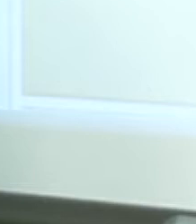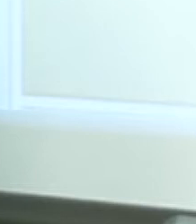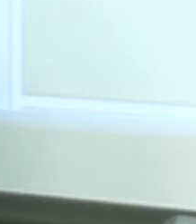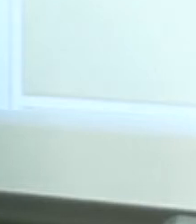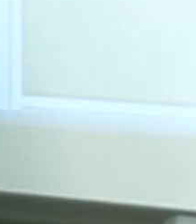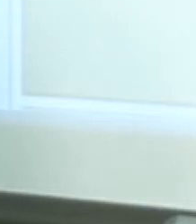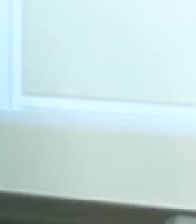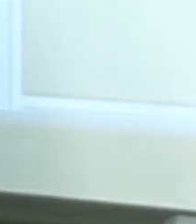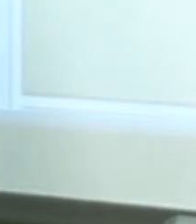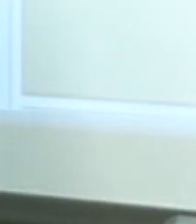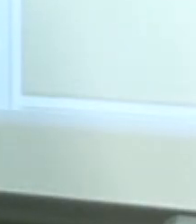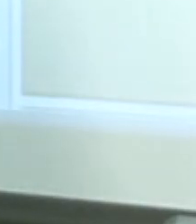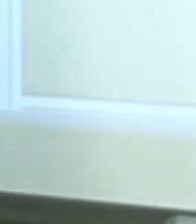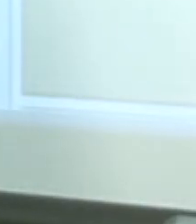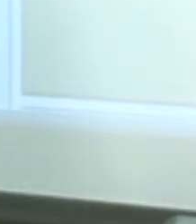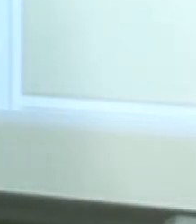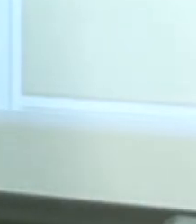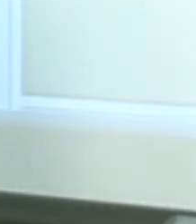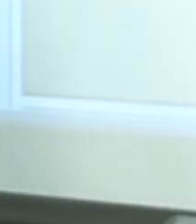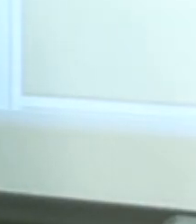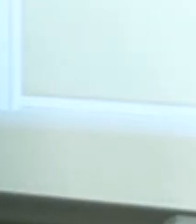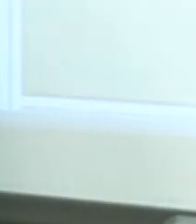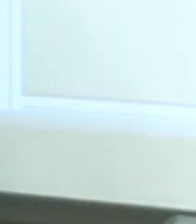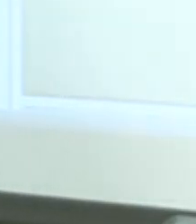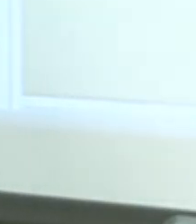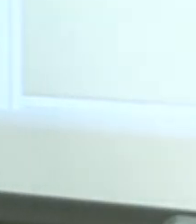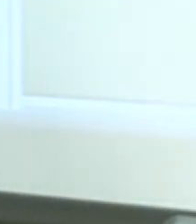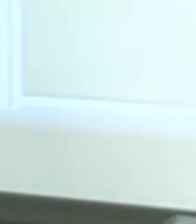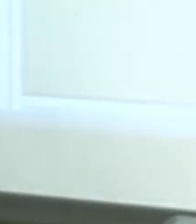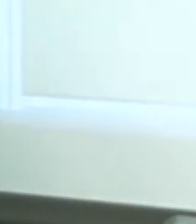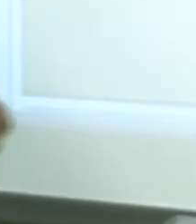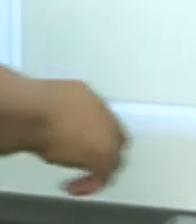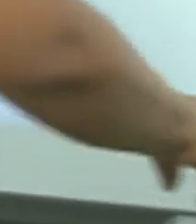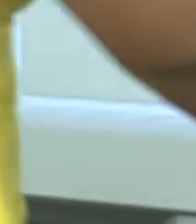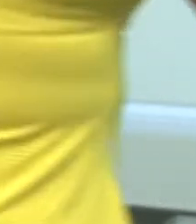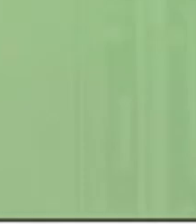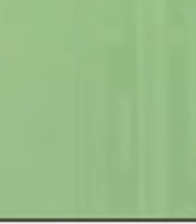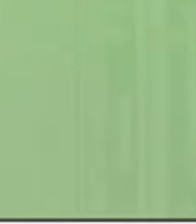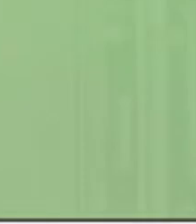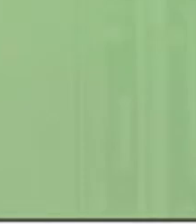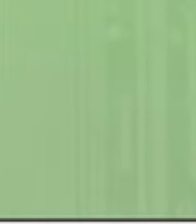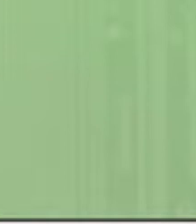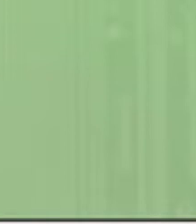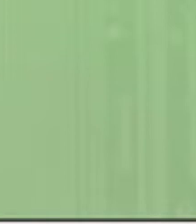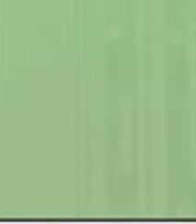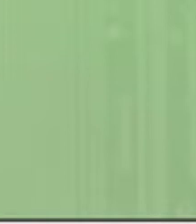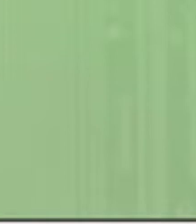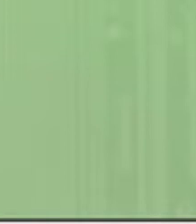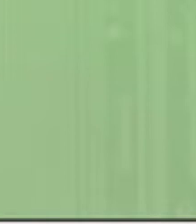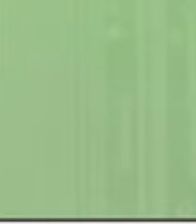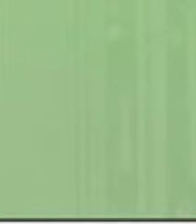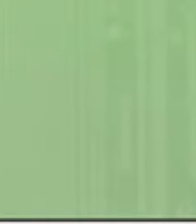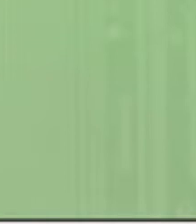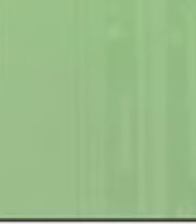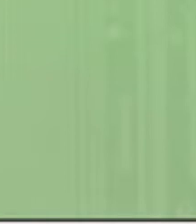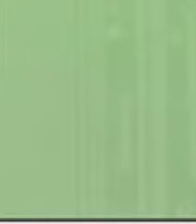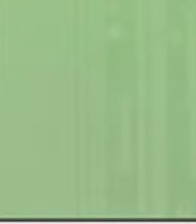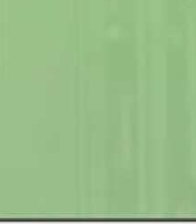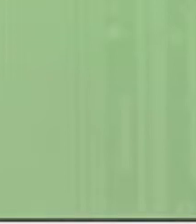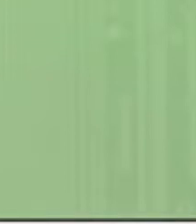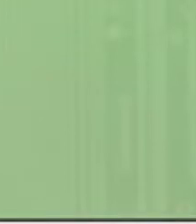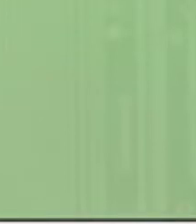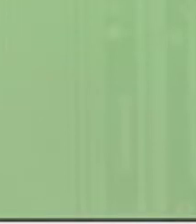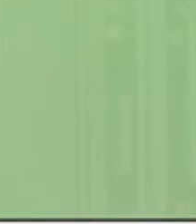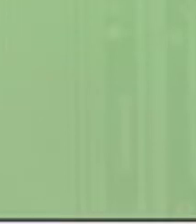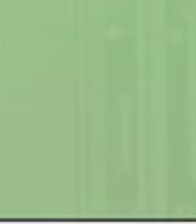tivemos uma evolução nesse sentido, que nós vamos mostrar agora para você. 1920, a era do